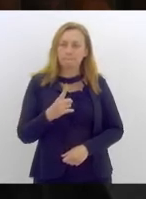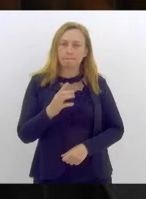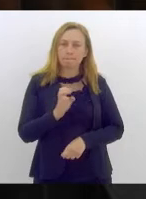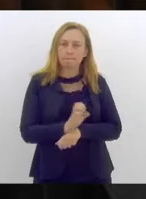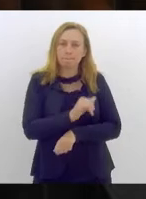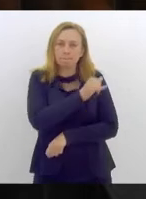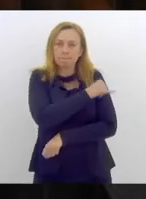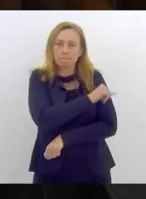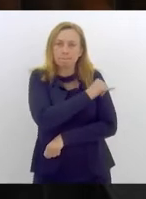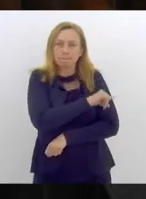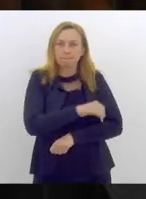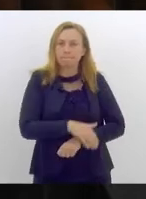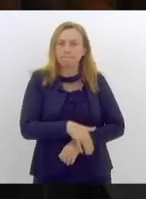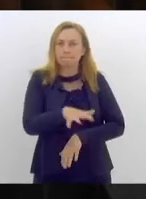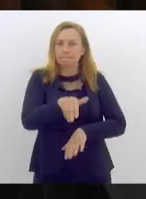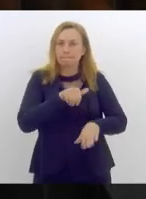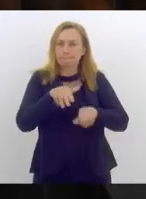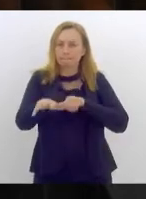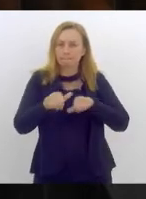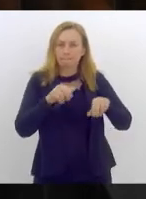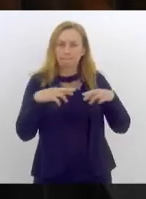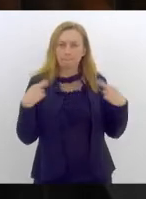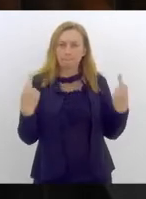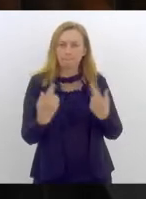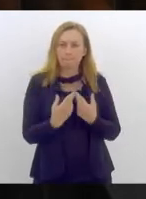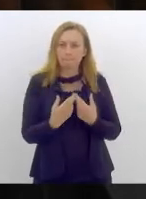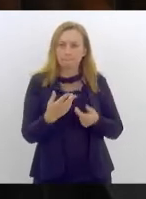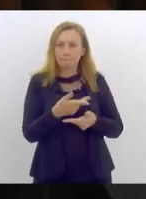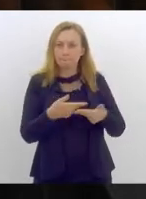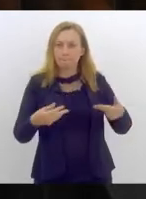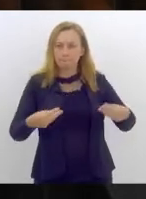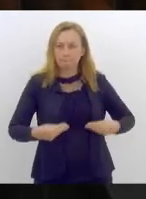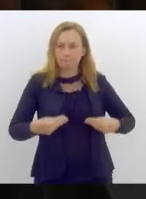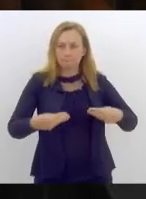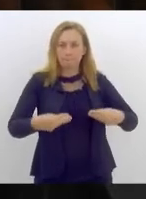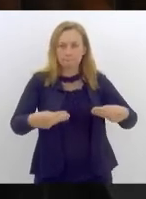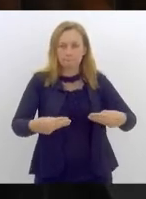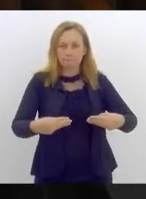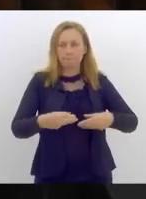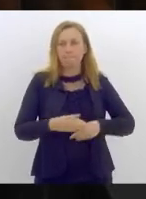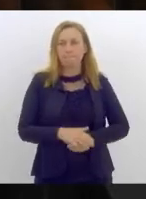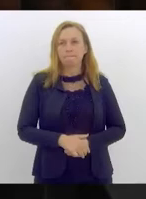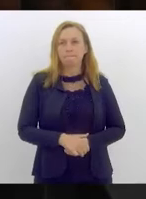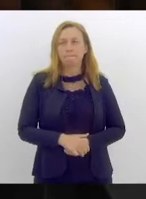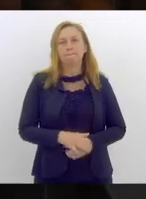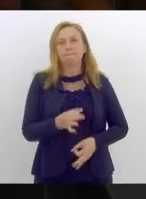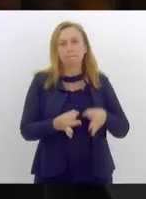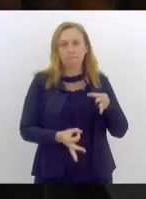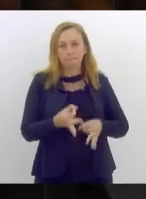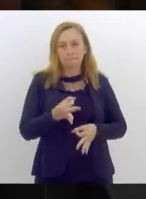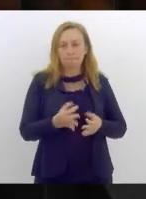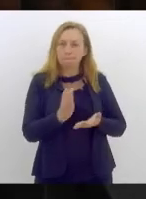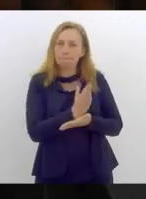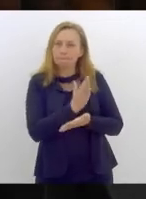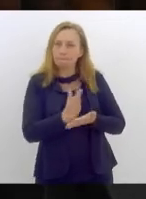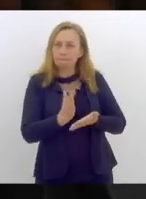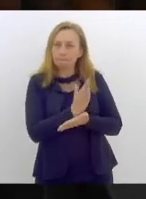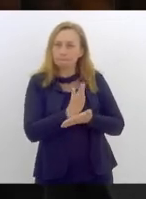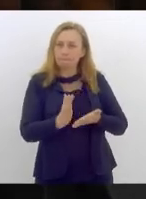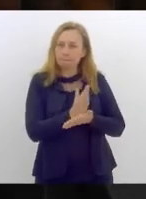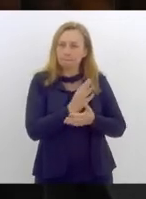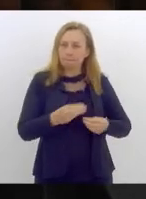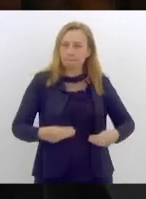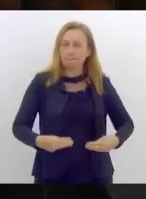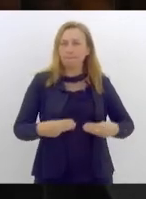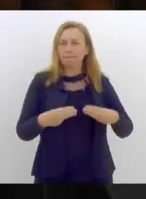ele convoca uma reunião de diversos ministros inclusive os de justiça em alguns ministros militares